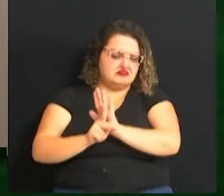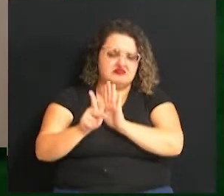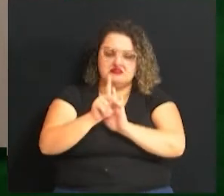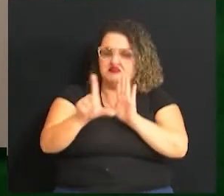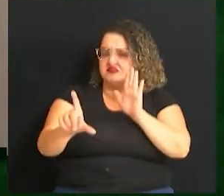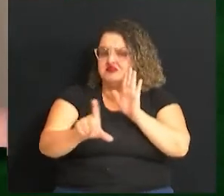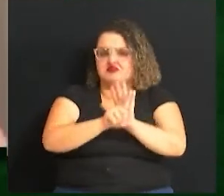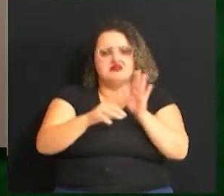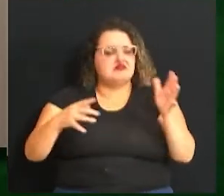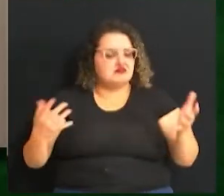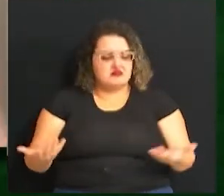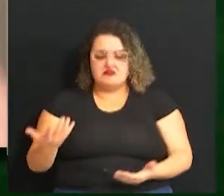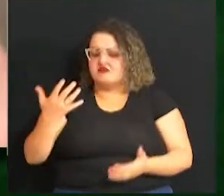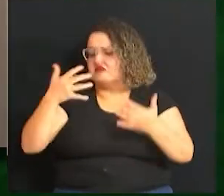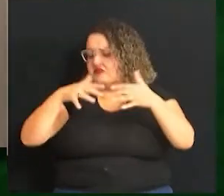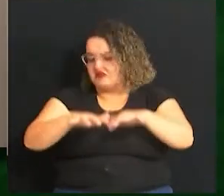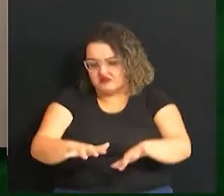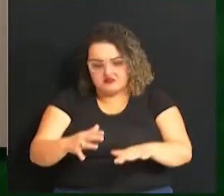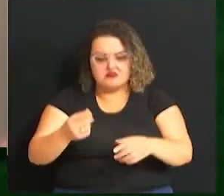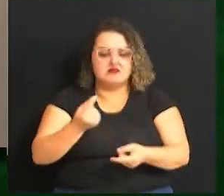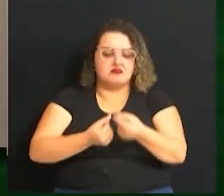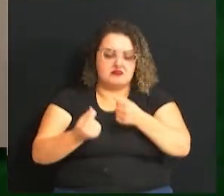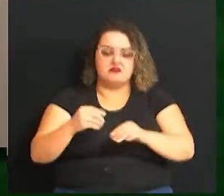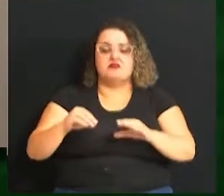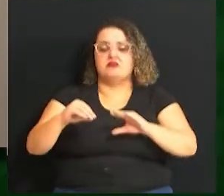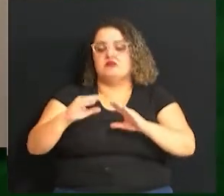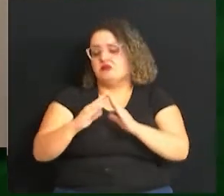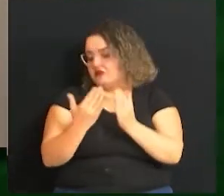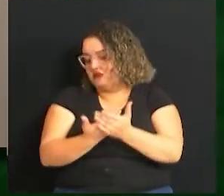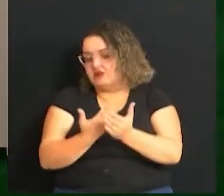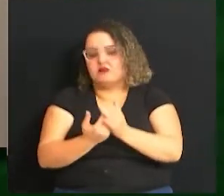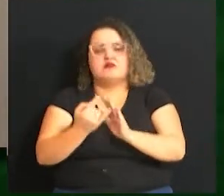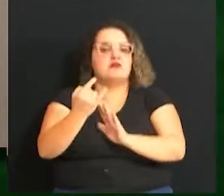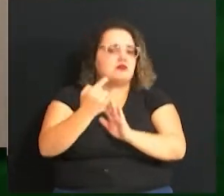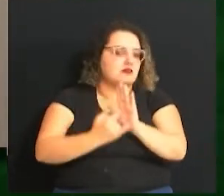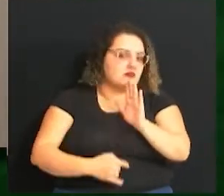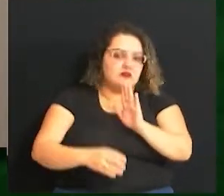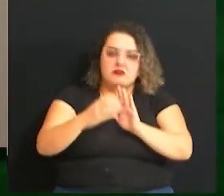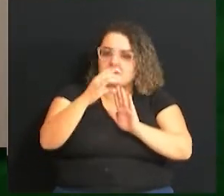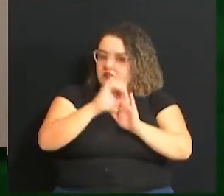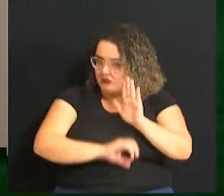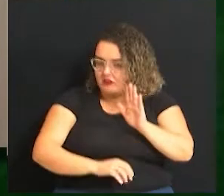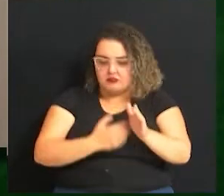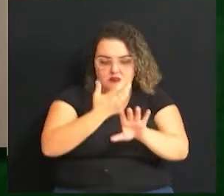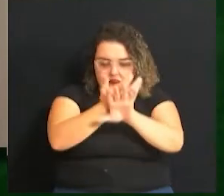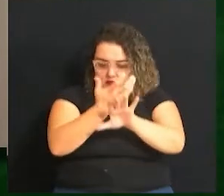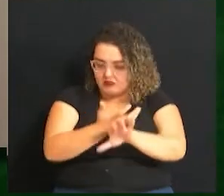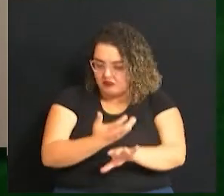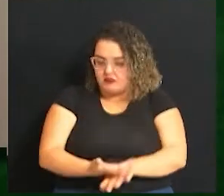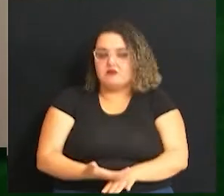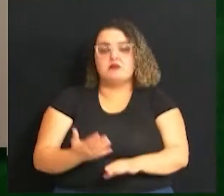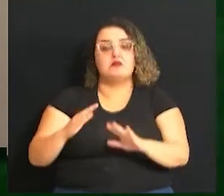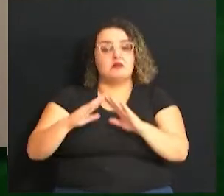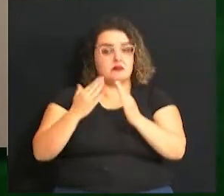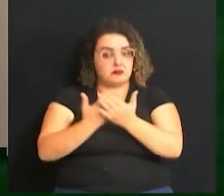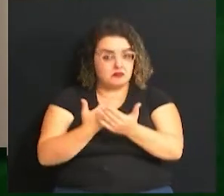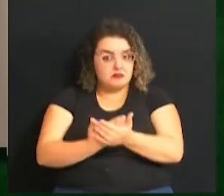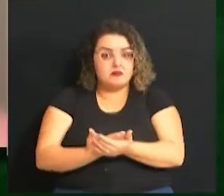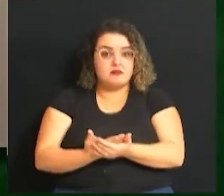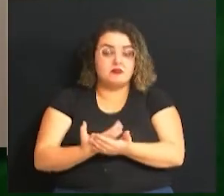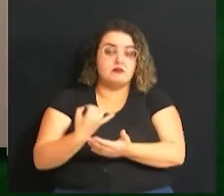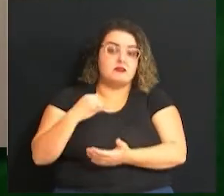projeto de lei, nada adianta a gente inserir a educação financeira na grade curricular das escolas, se a gente